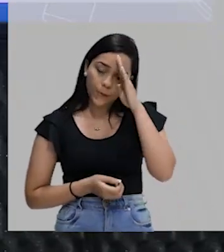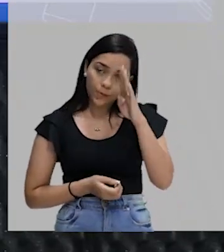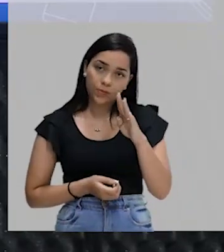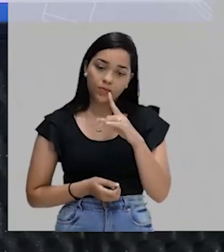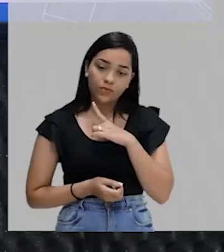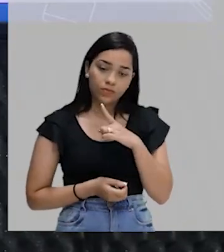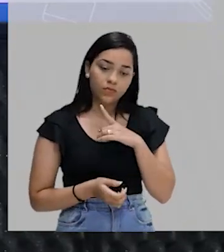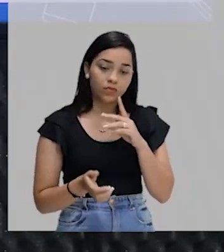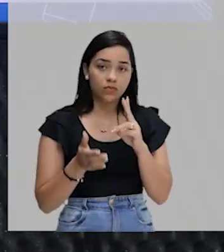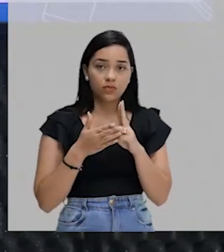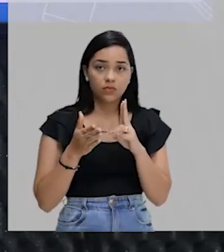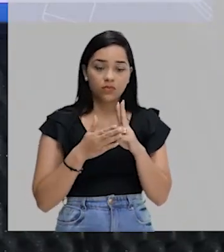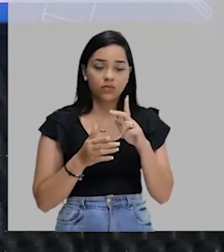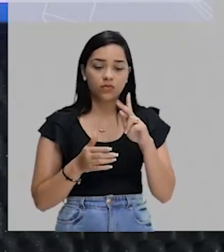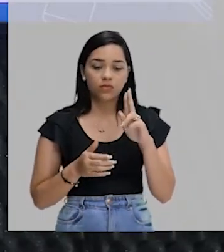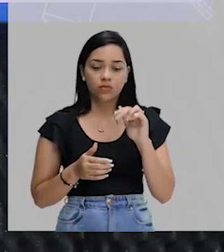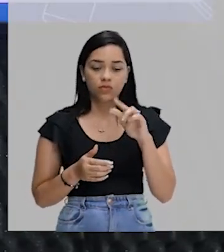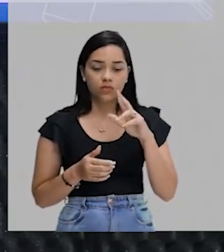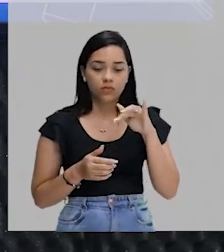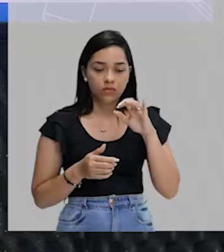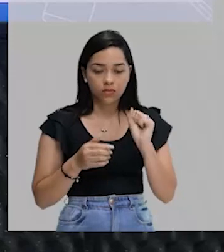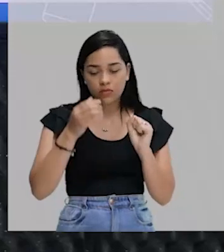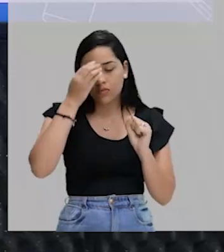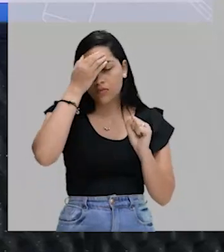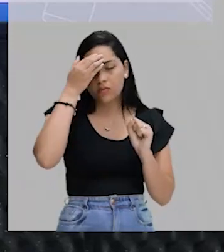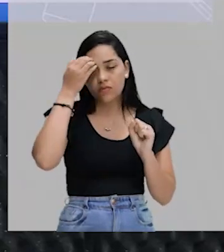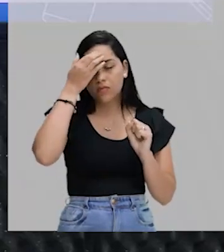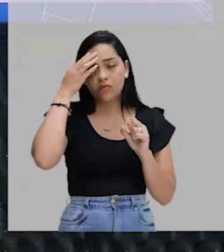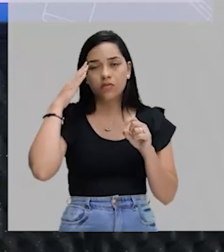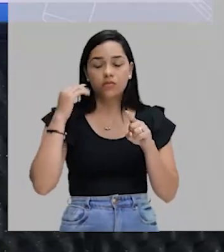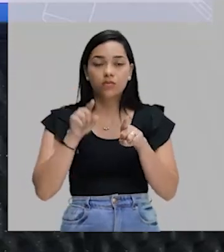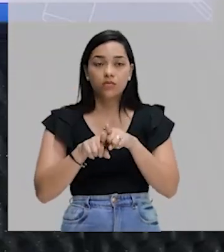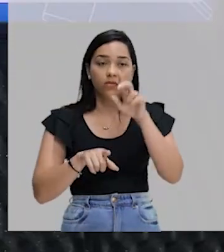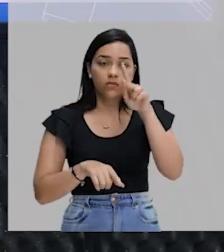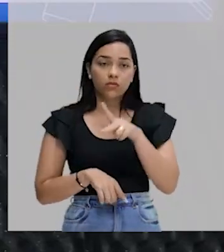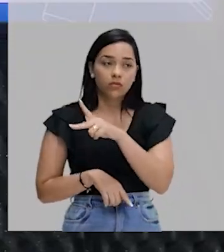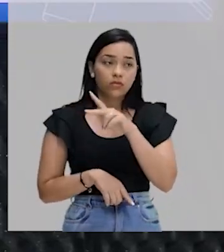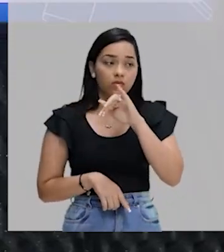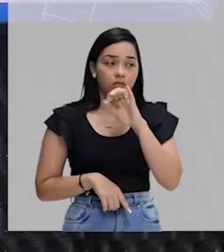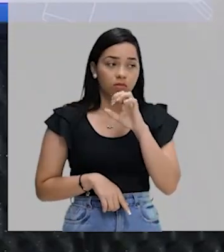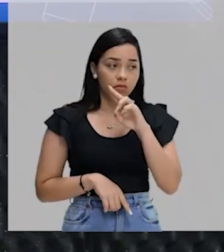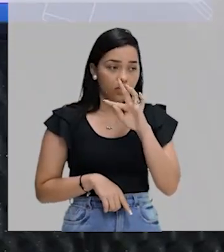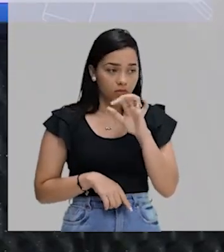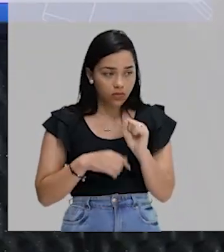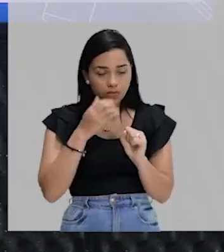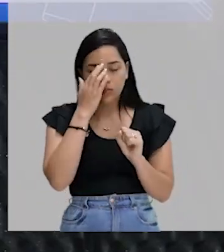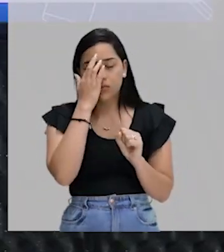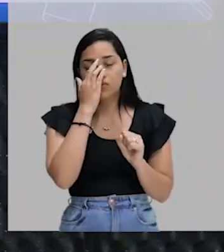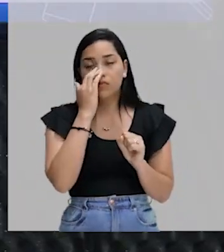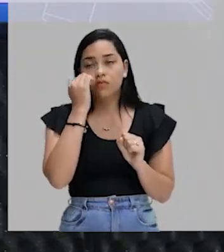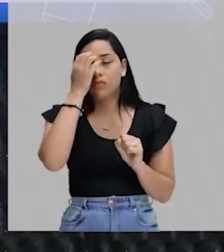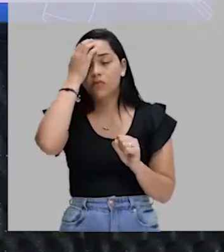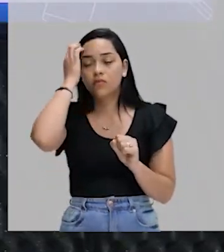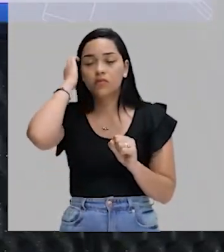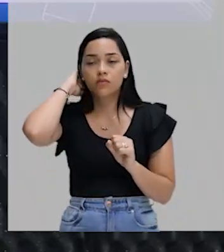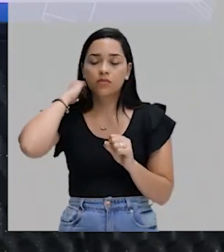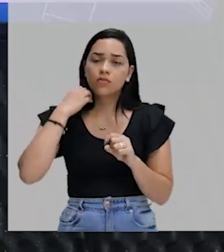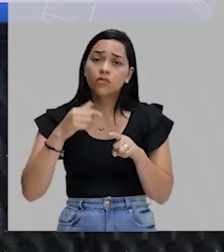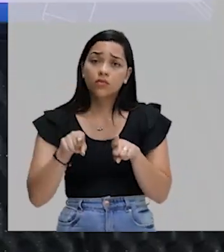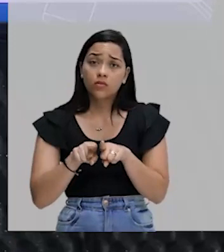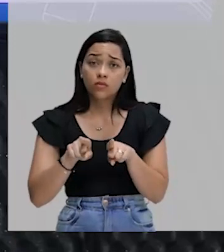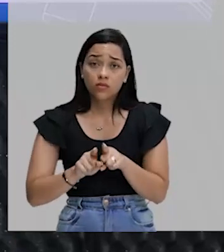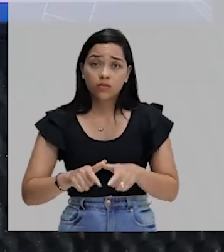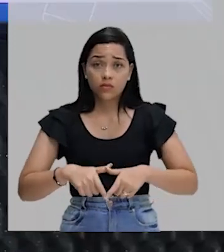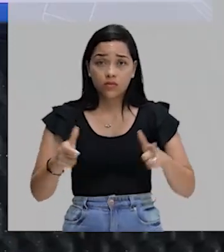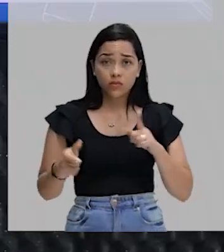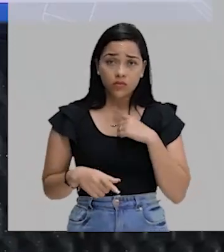principalmente por esses índios guaranis e até mesmo pelos padres jesuítas, sem sucesso. O conflito, inclusive, se alastrou,